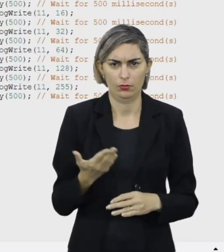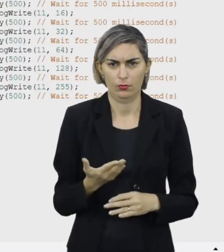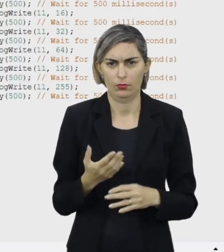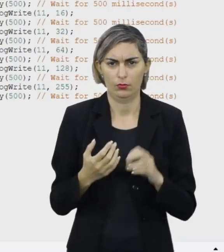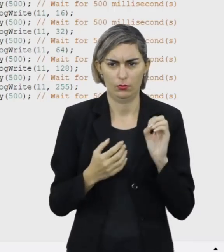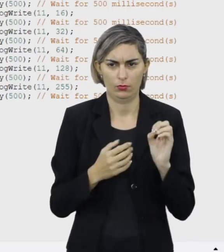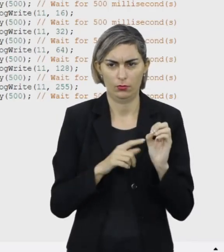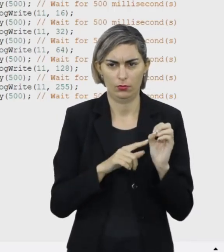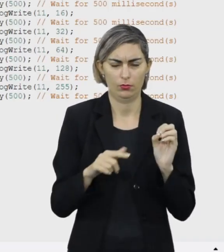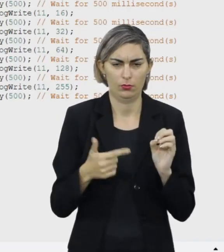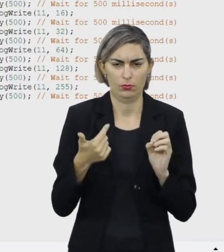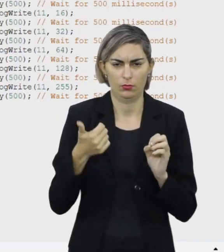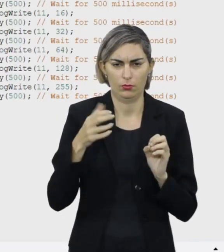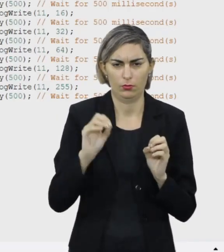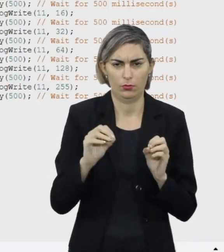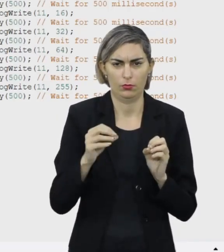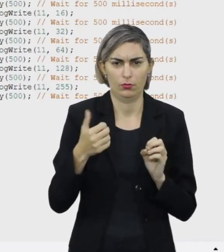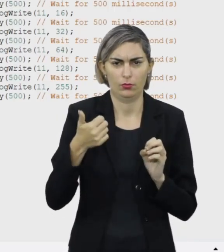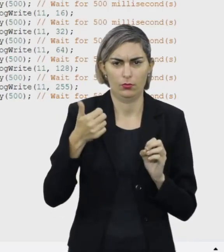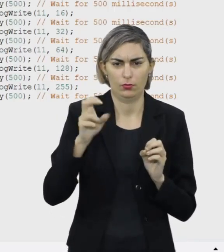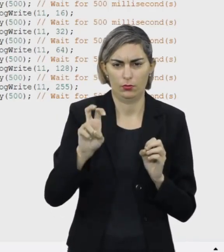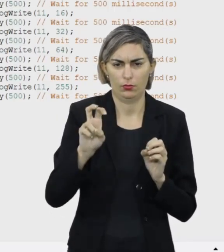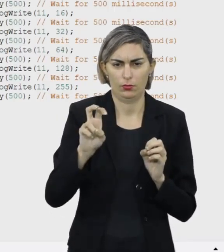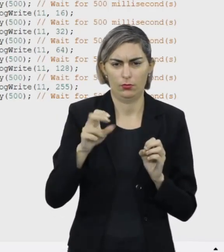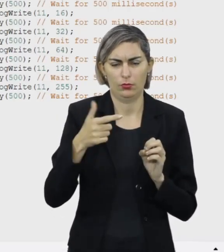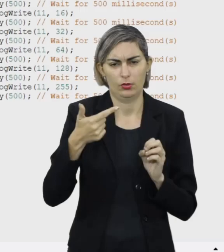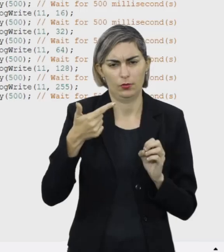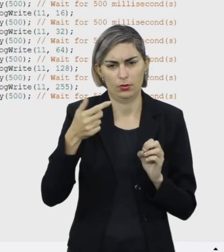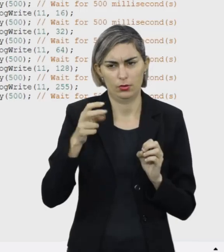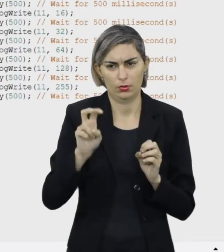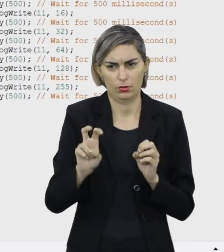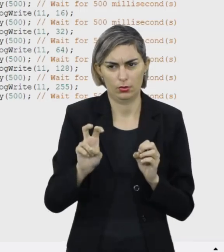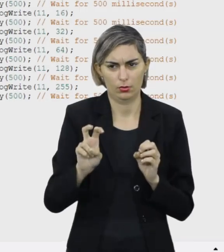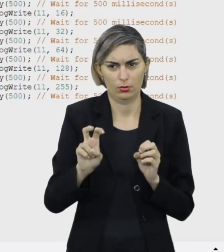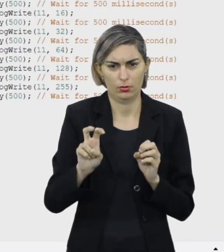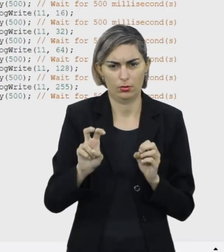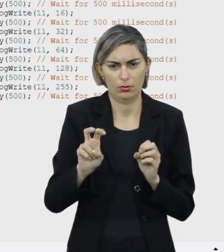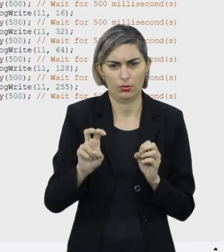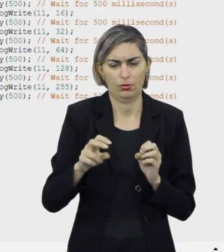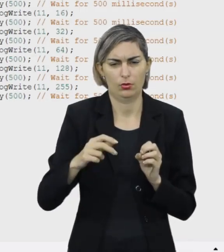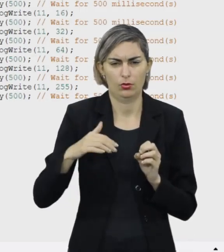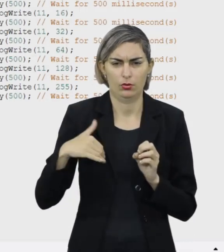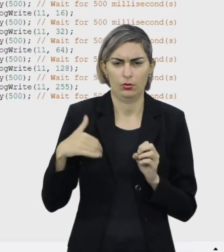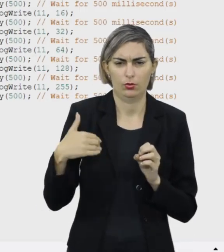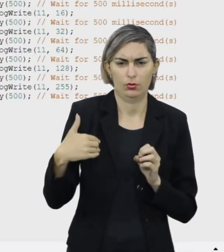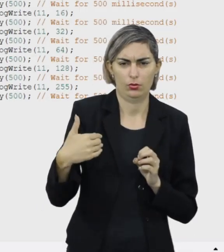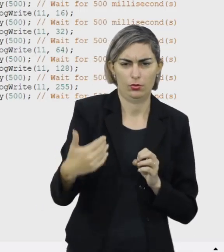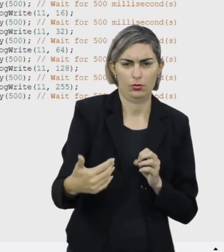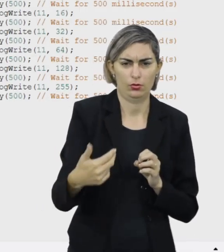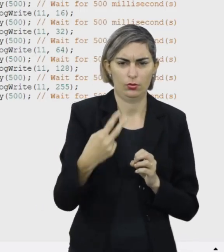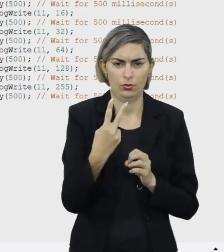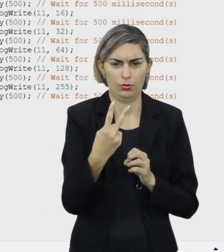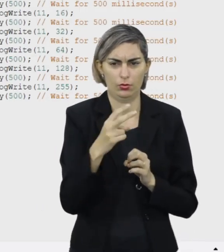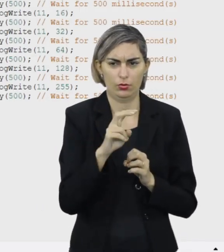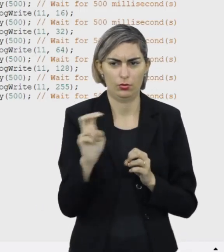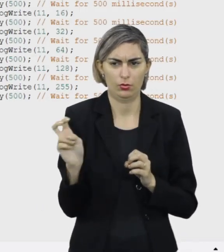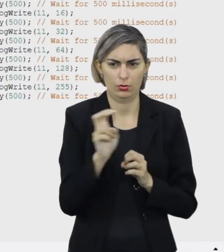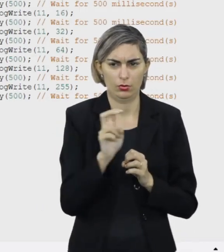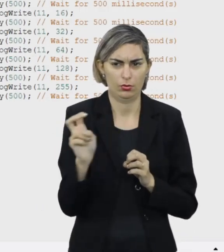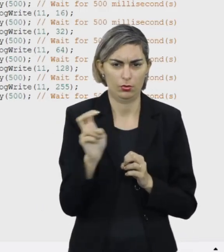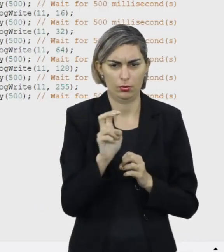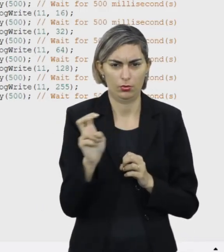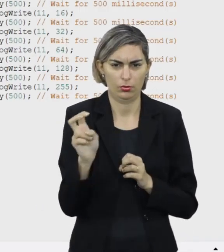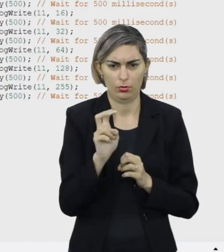vai para o 10, 15, 20, 25, 30, 35 e assim por diante até chegar em 255. Chegou em